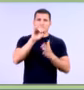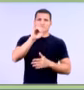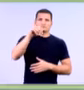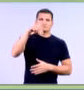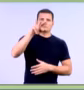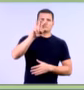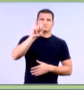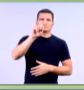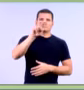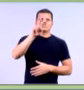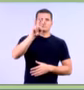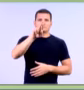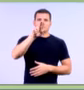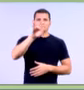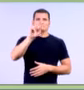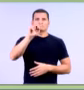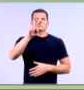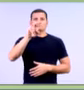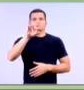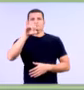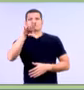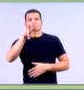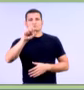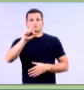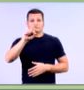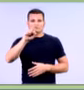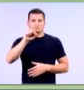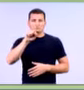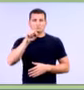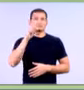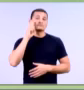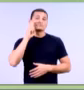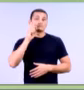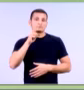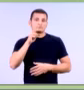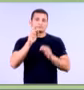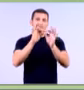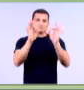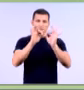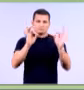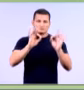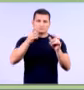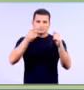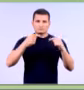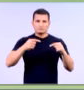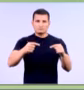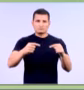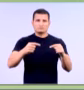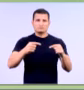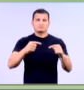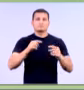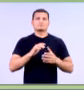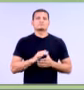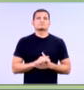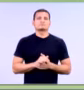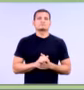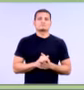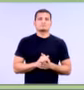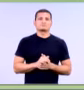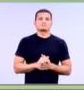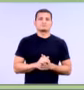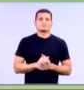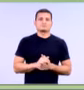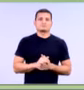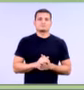invariáveis, analise as orações abaixo, optando por atribuir-lhes o termo correspondente. Vamos lá.